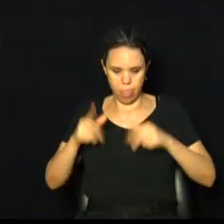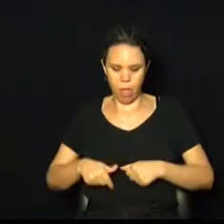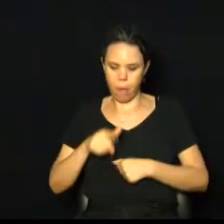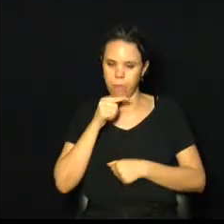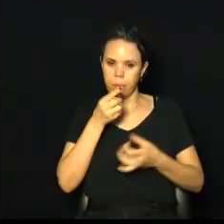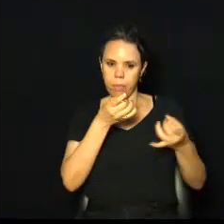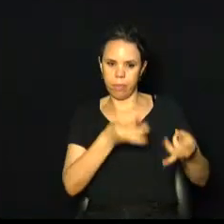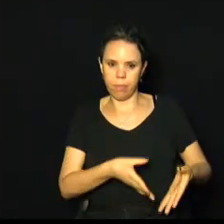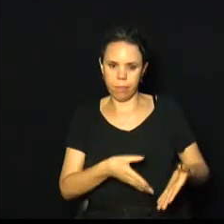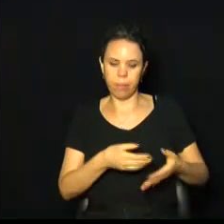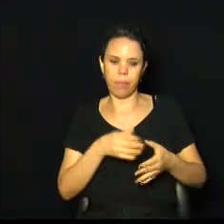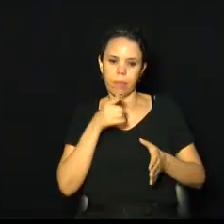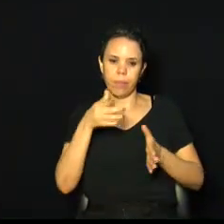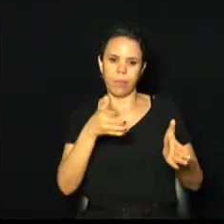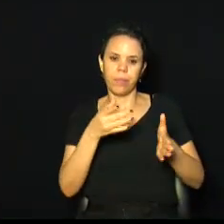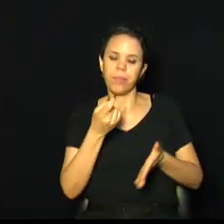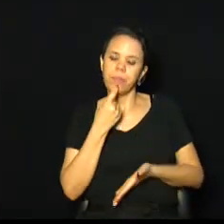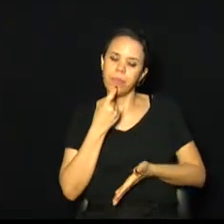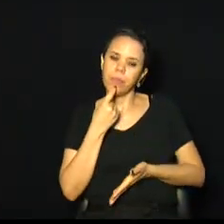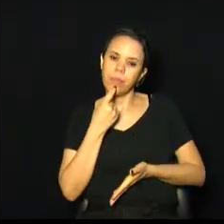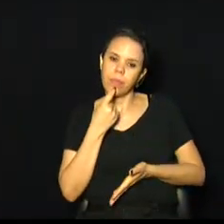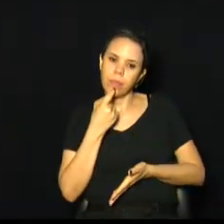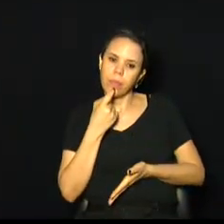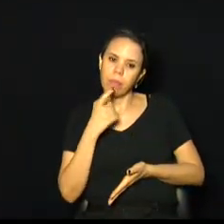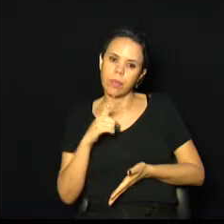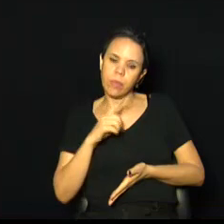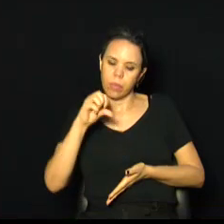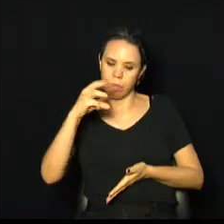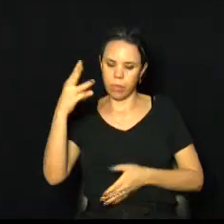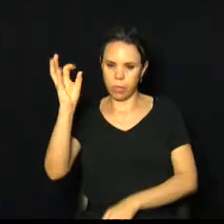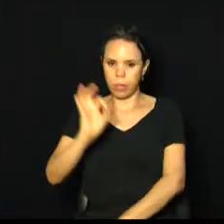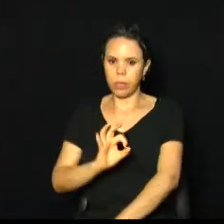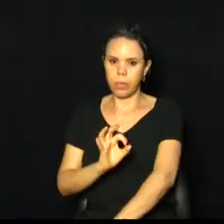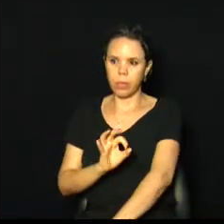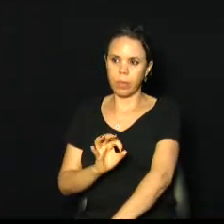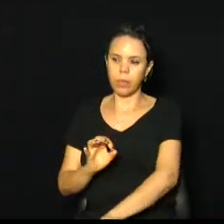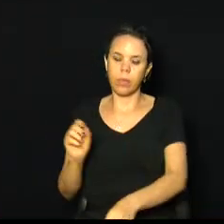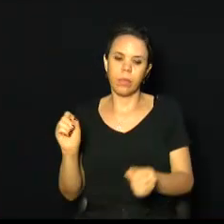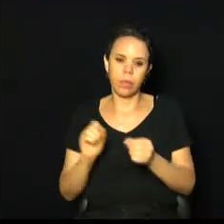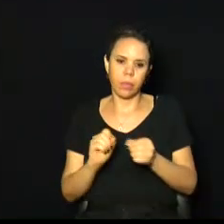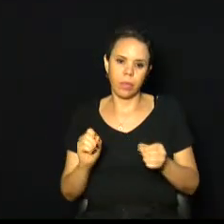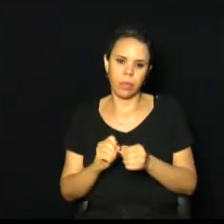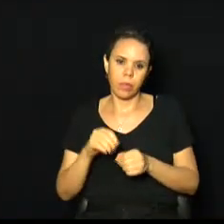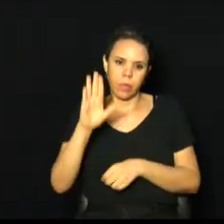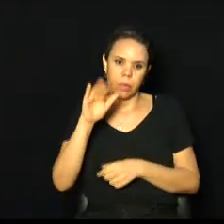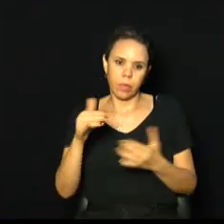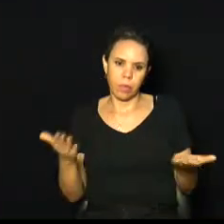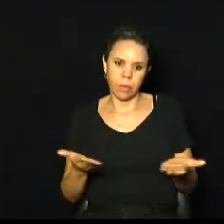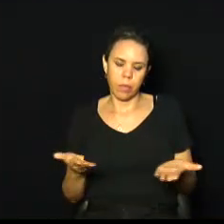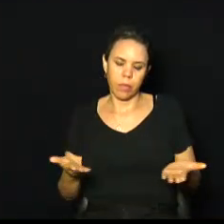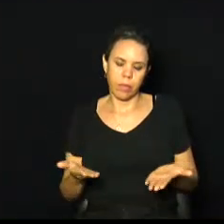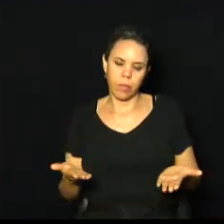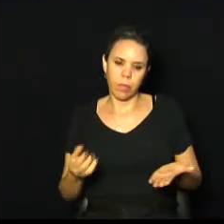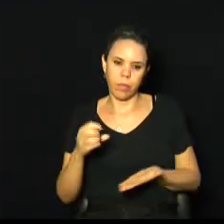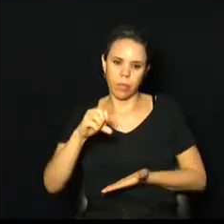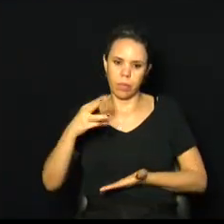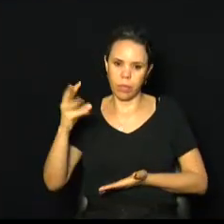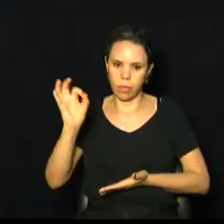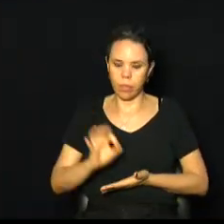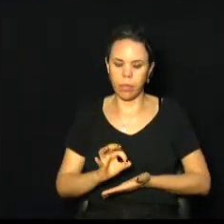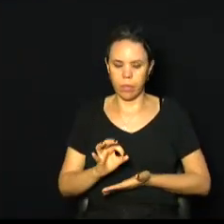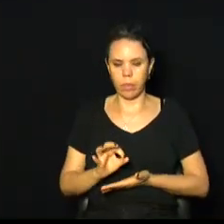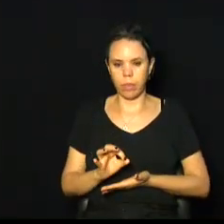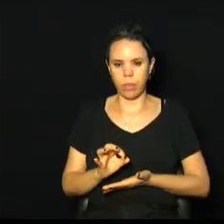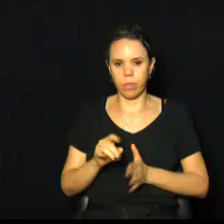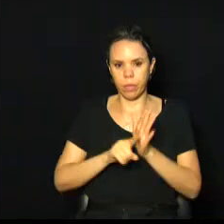jogar novamente no rio, que Campinas, pelo menos 93% faz isso. Deve estar um pouquinho mais agora, mas 93% pelo menos eram os